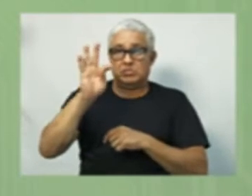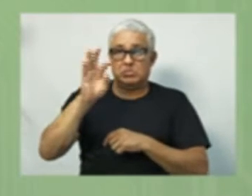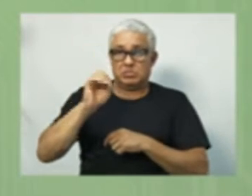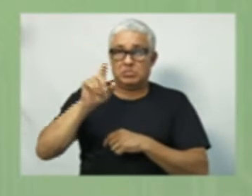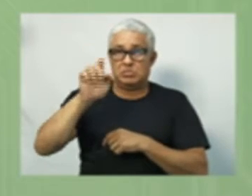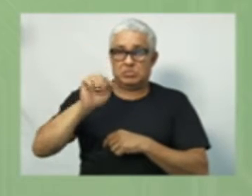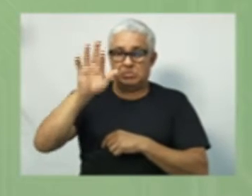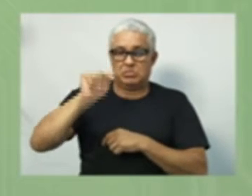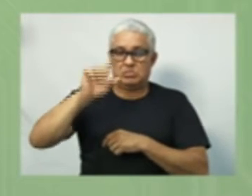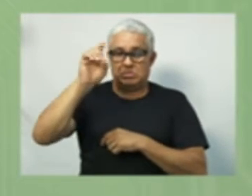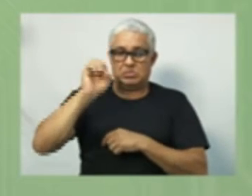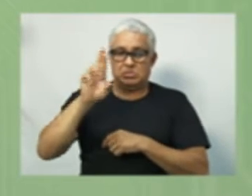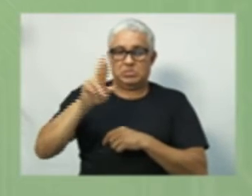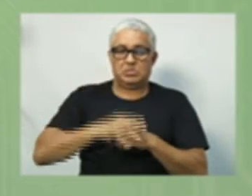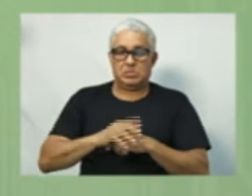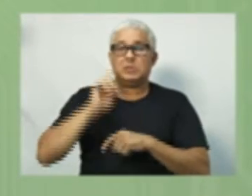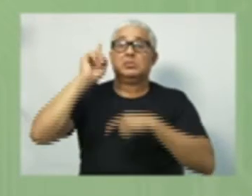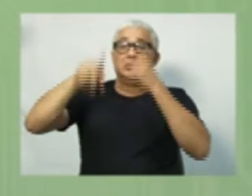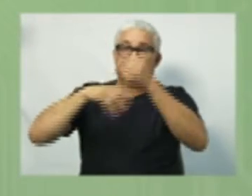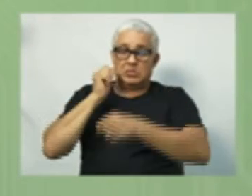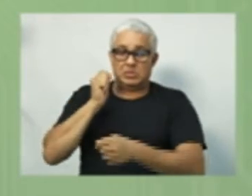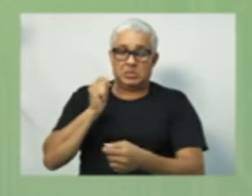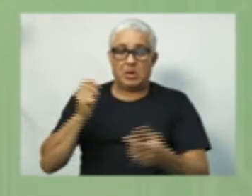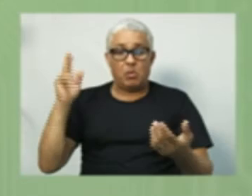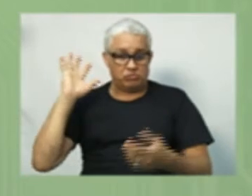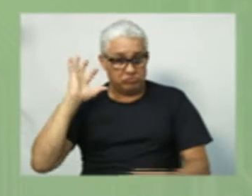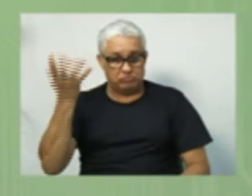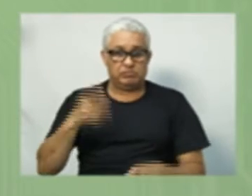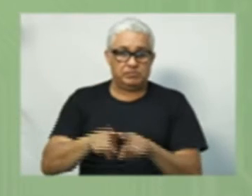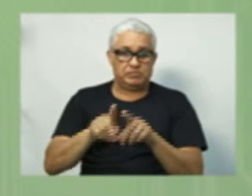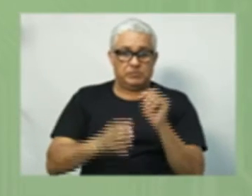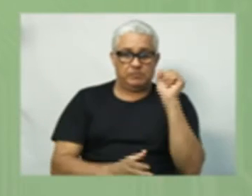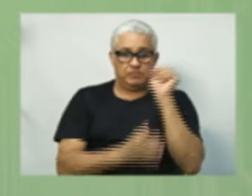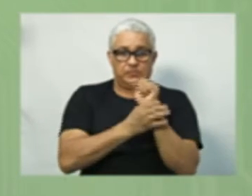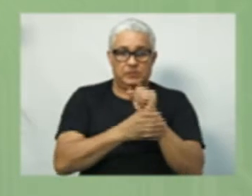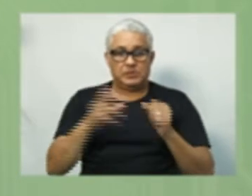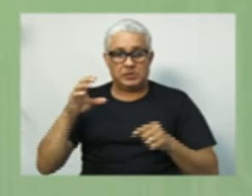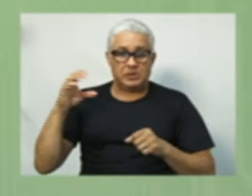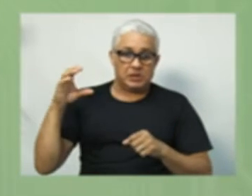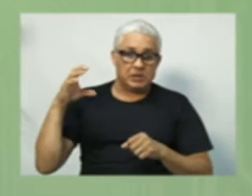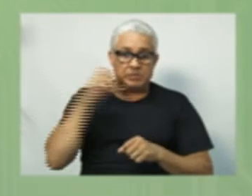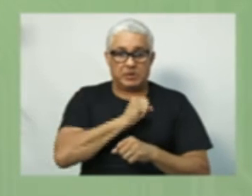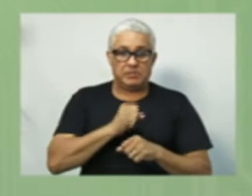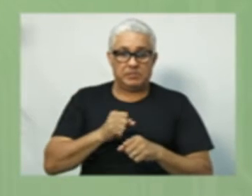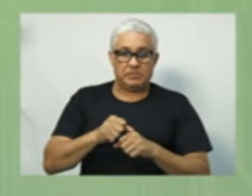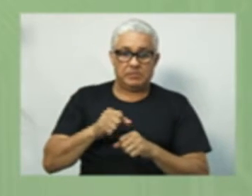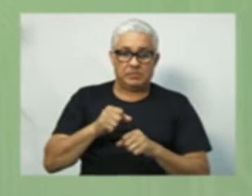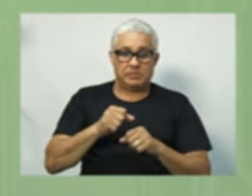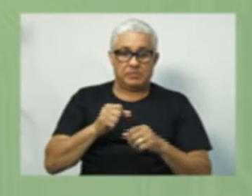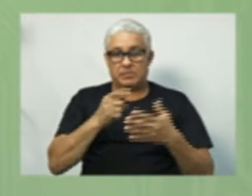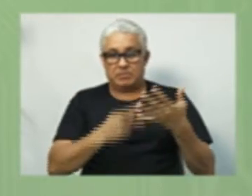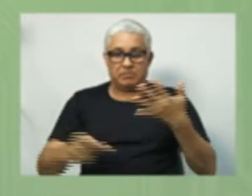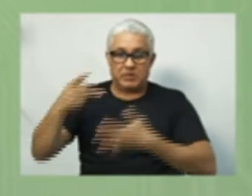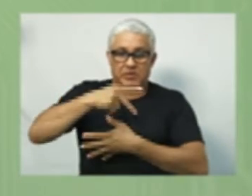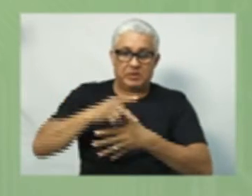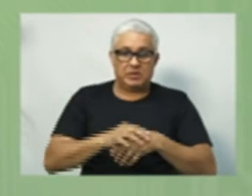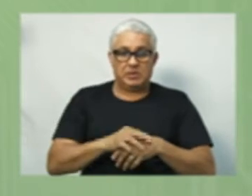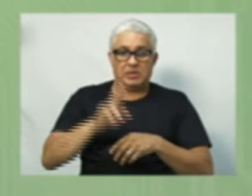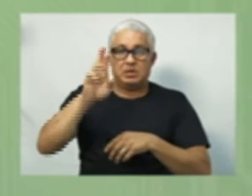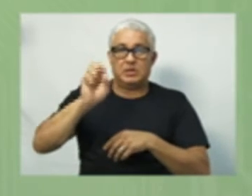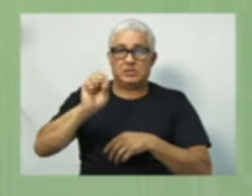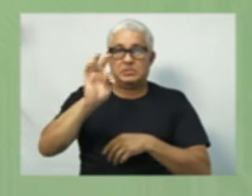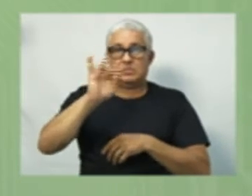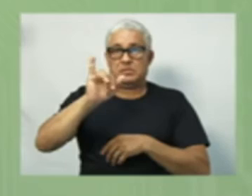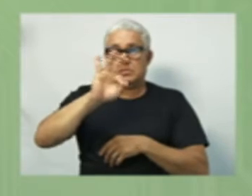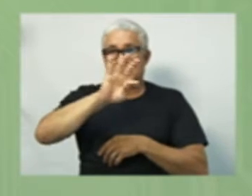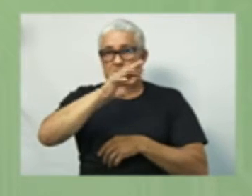quantia paga caso não realize o fato gerador presumido. Quem é essa figura que a lei